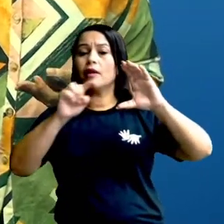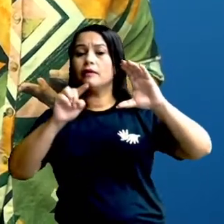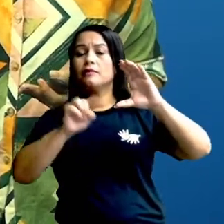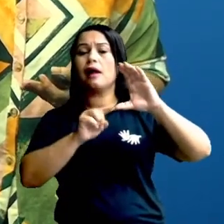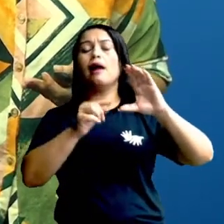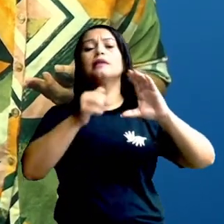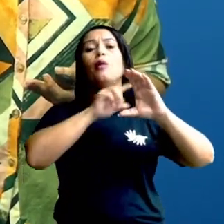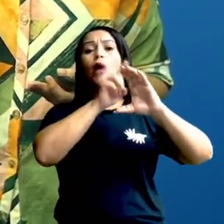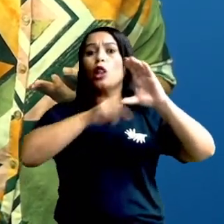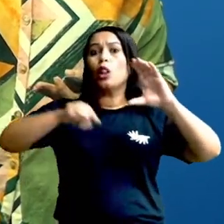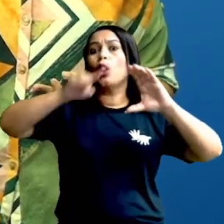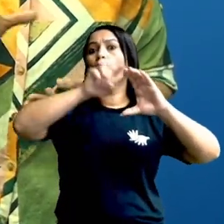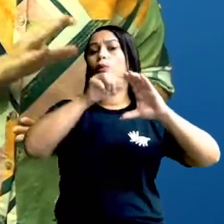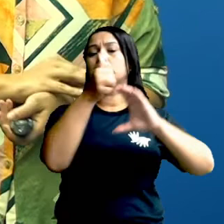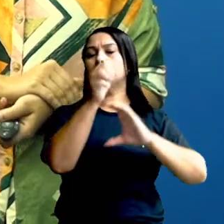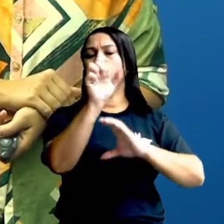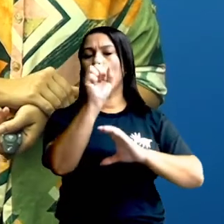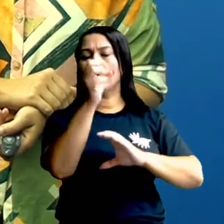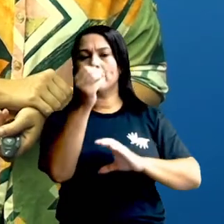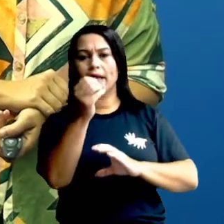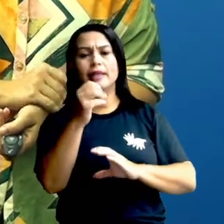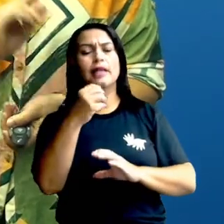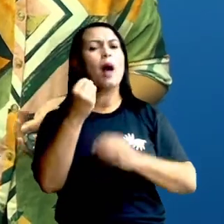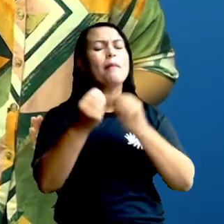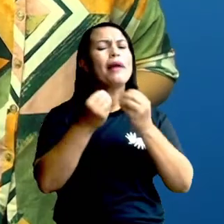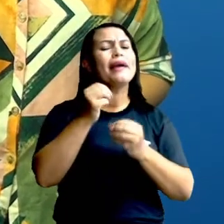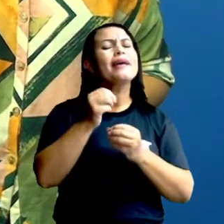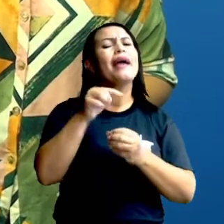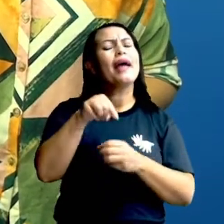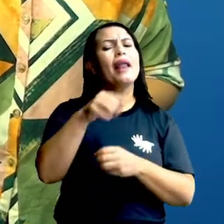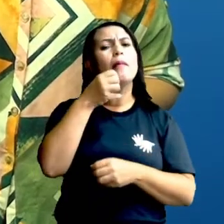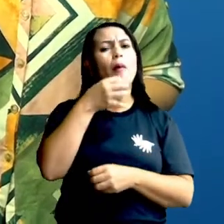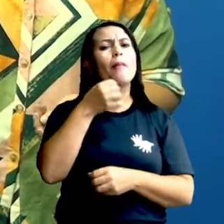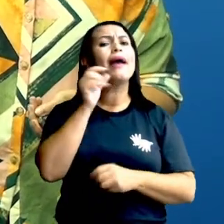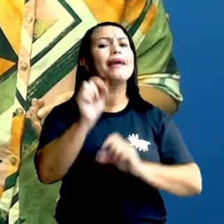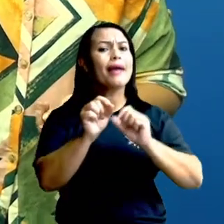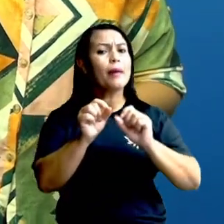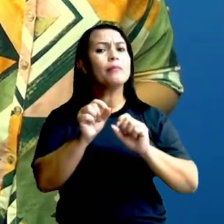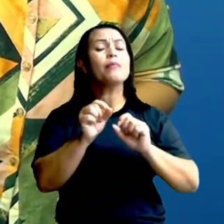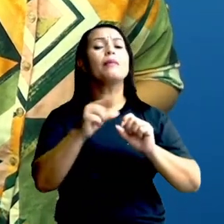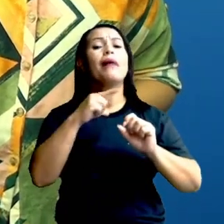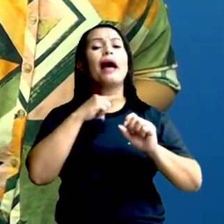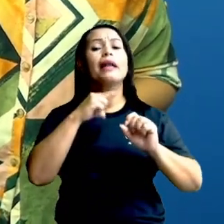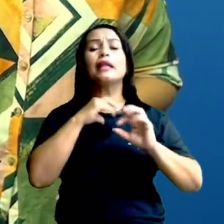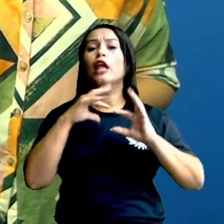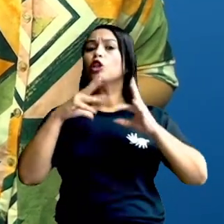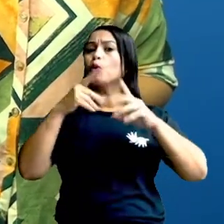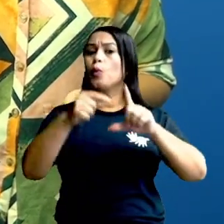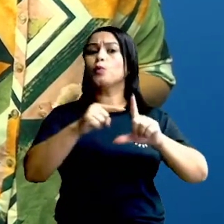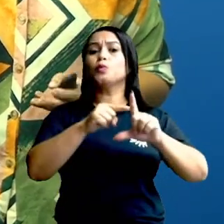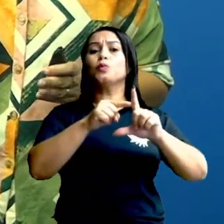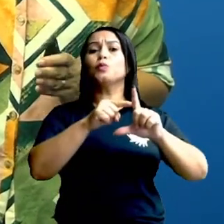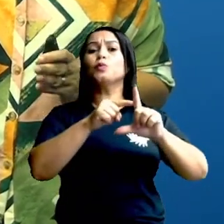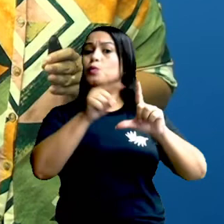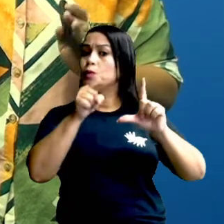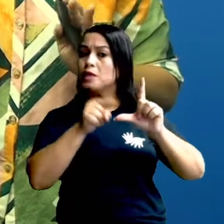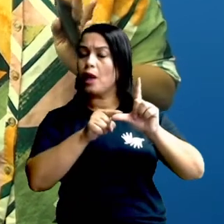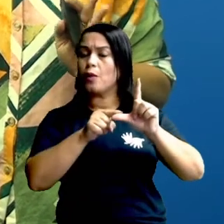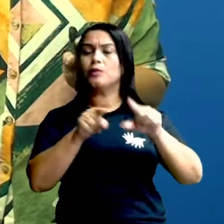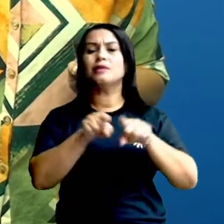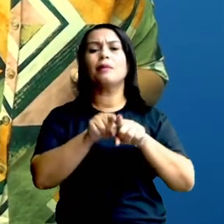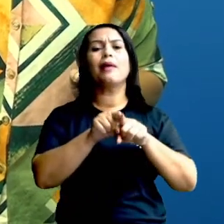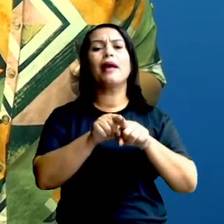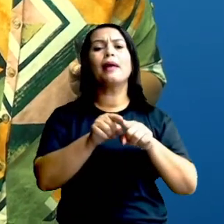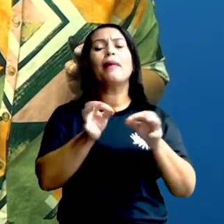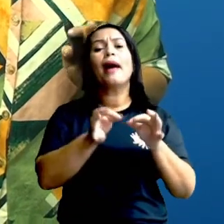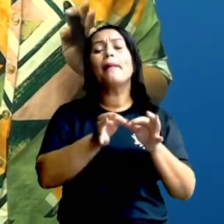ela serve para gente construir os ângulos tá não só para gente construir é bem para